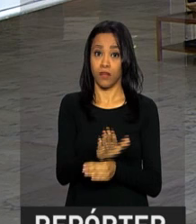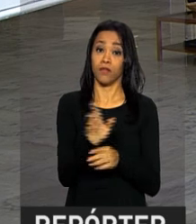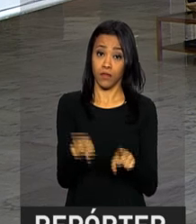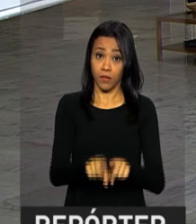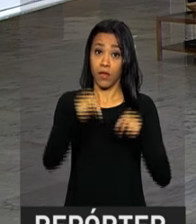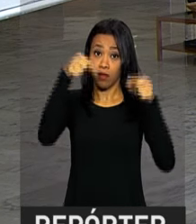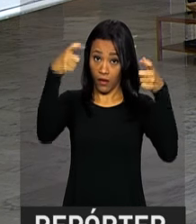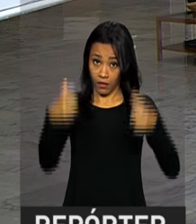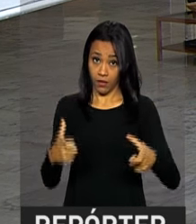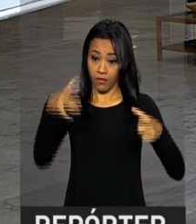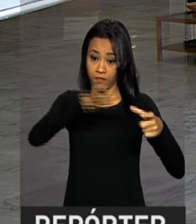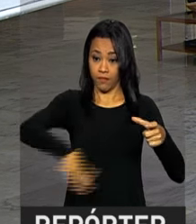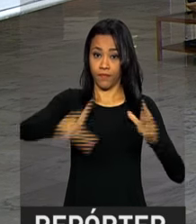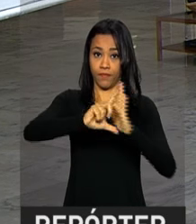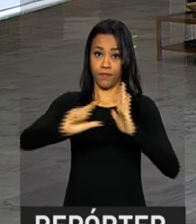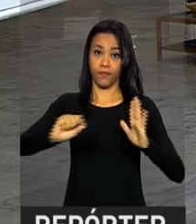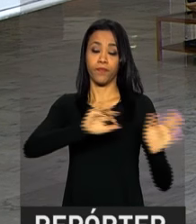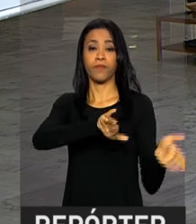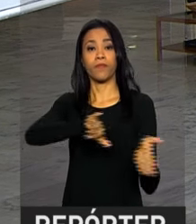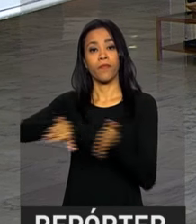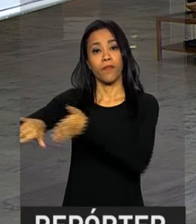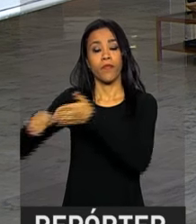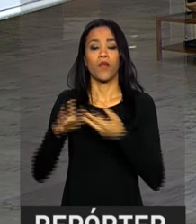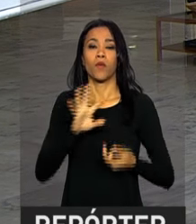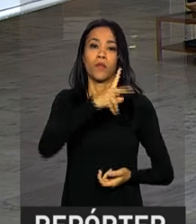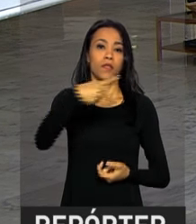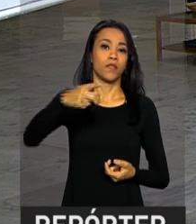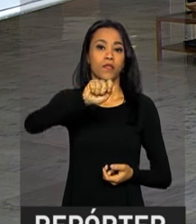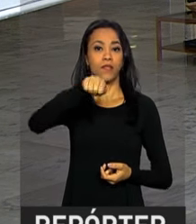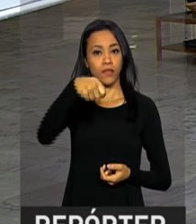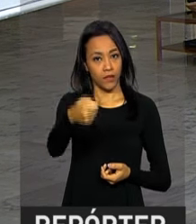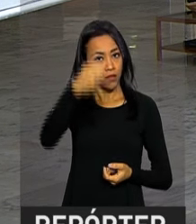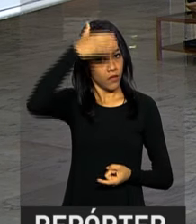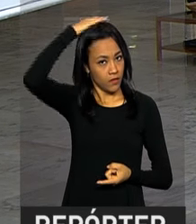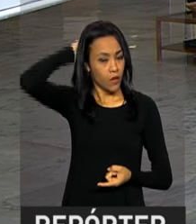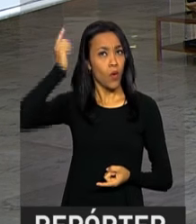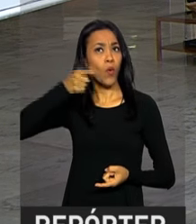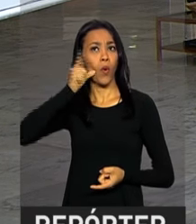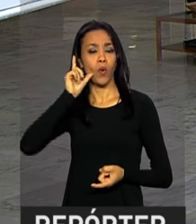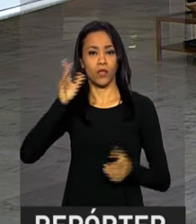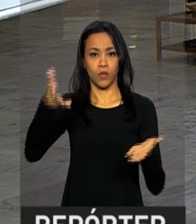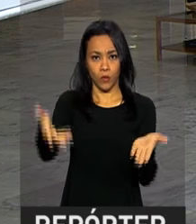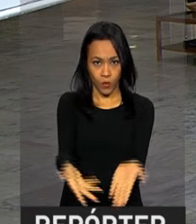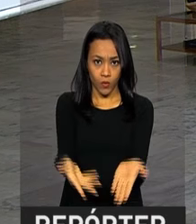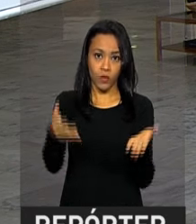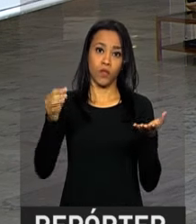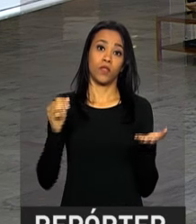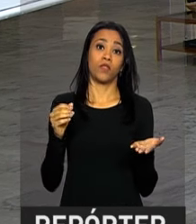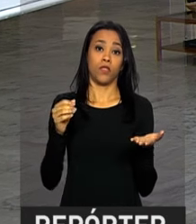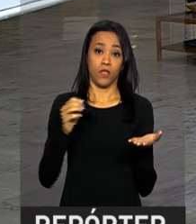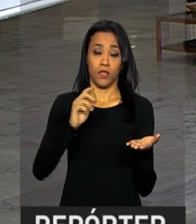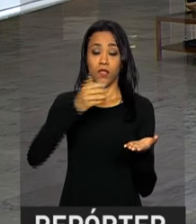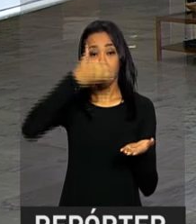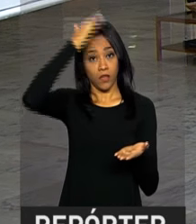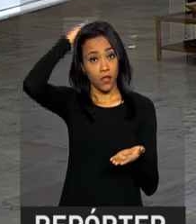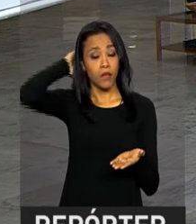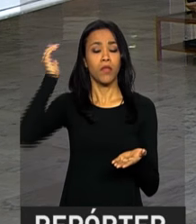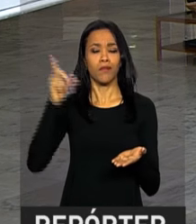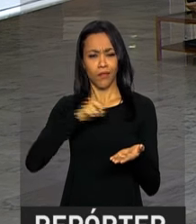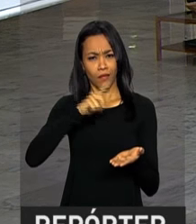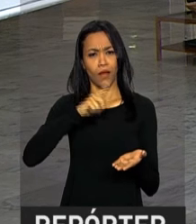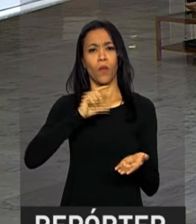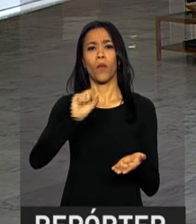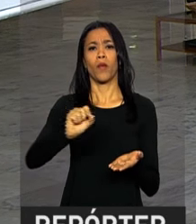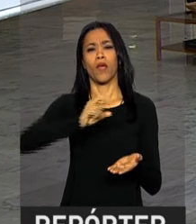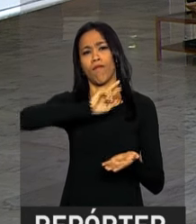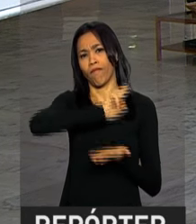no Palácio do Planalto. E, Daniele, o presidente em exercício, entre ontem e hoje, o presidente em exercício, Michel Temer, concedeu